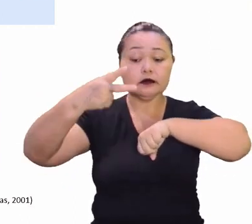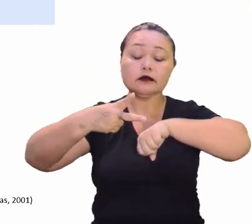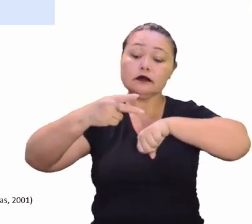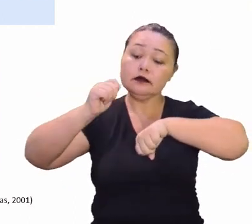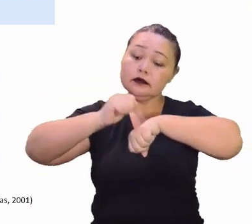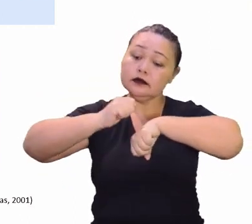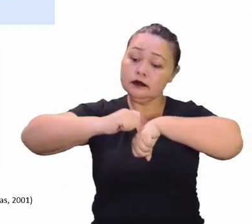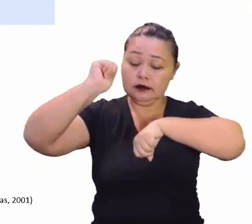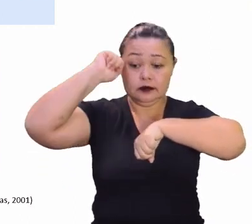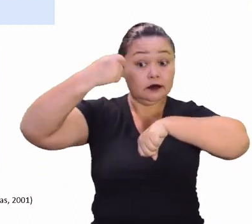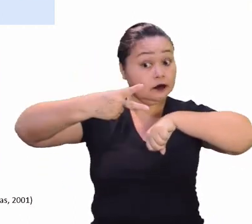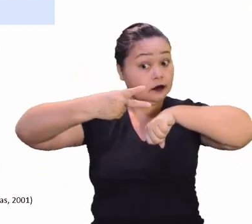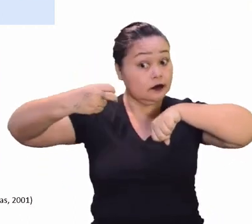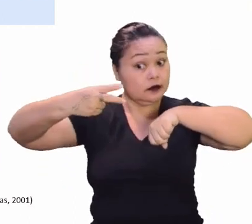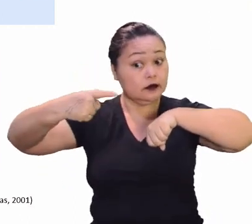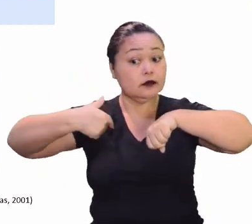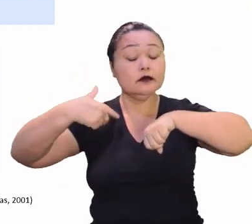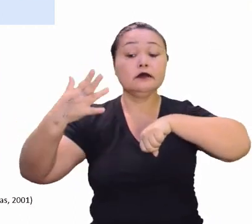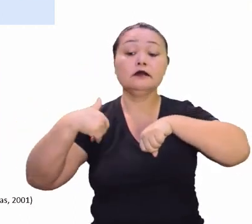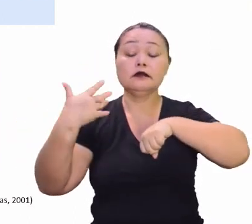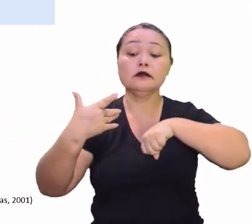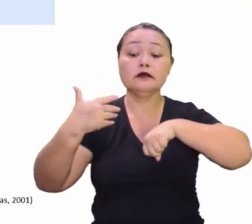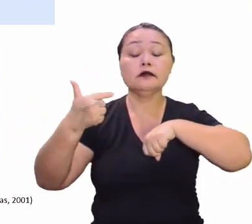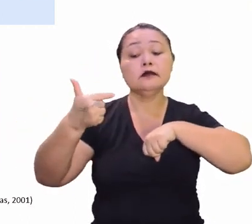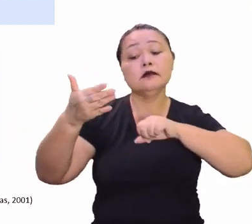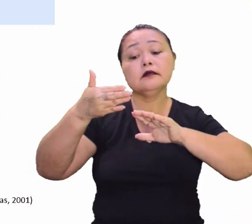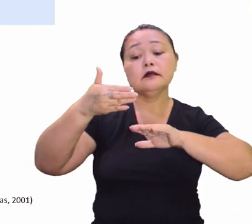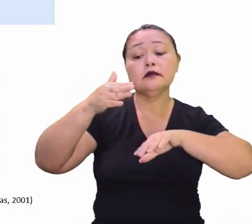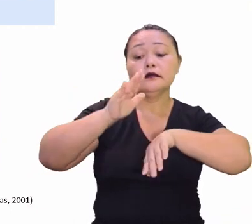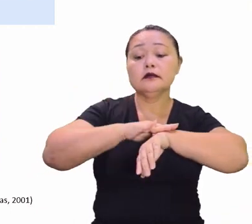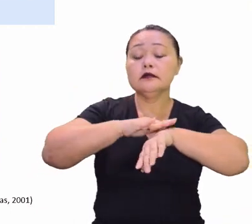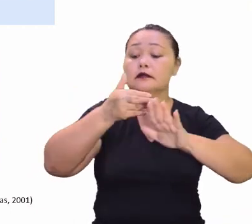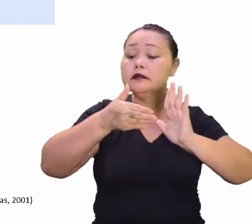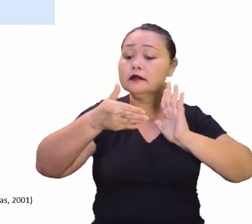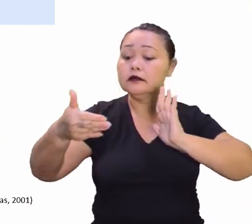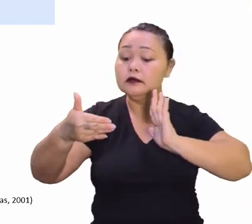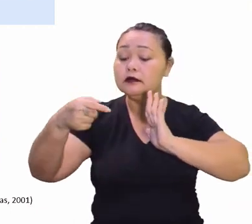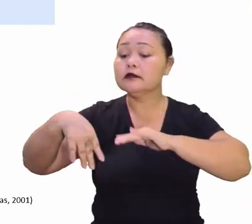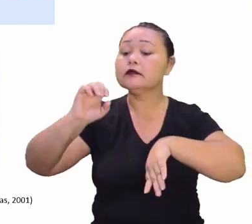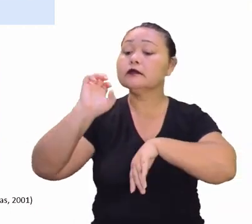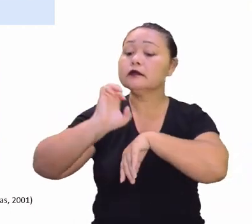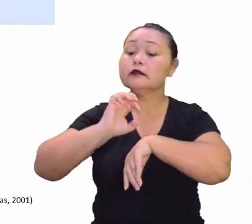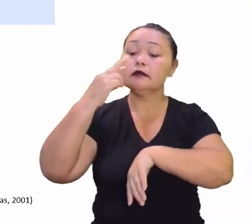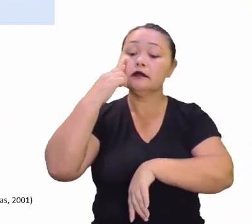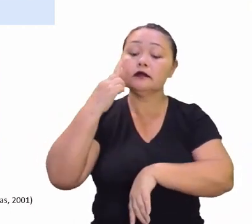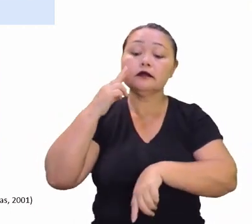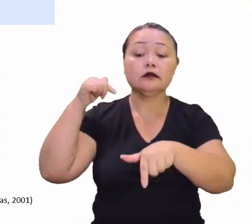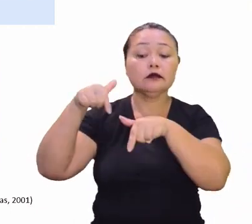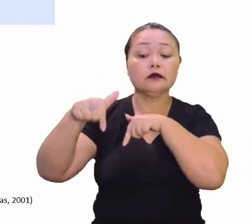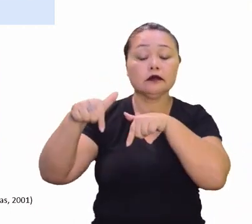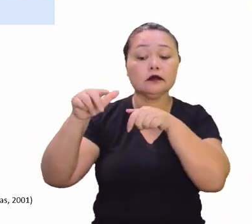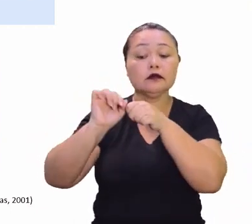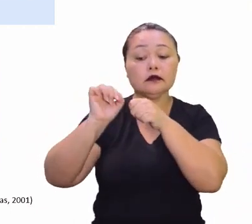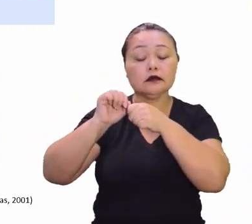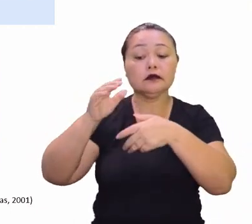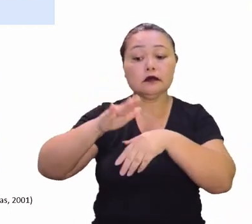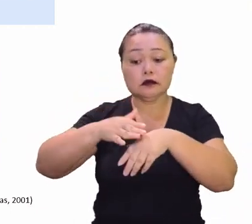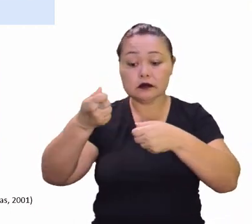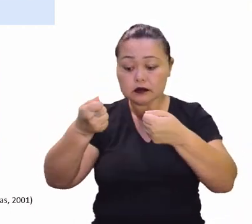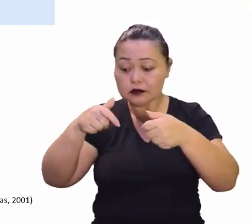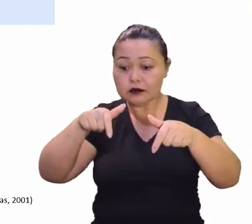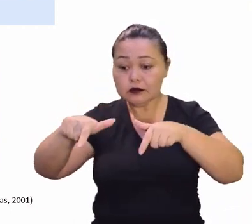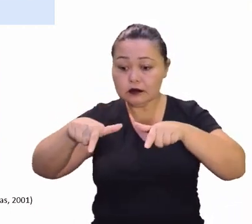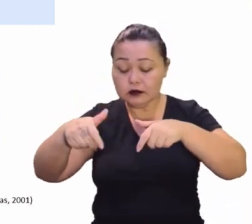está falando dessa extração, do primeiro momento da história da cassiterita em Rondônia, do trabalho manual, né, professor